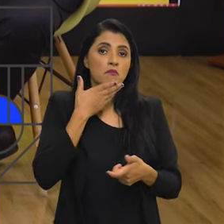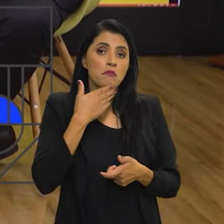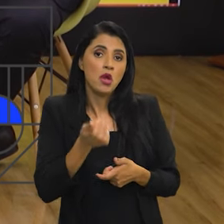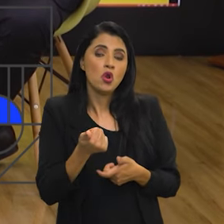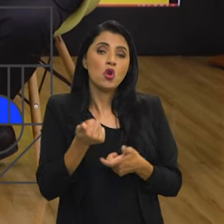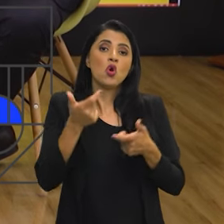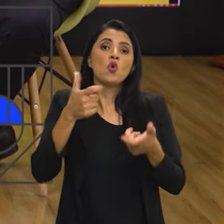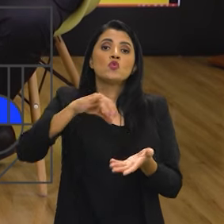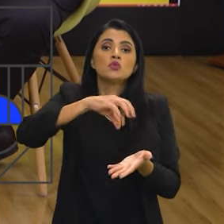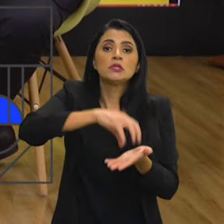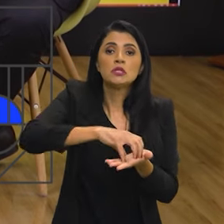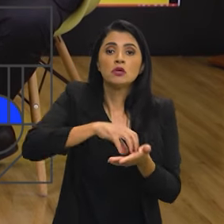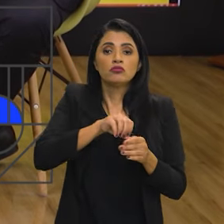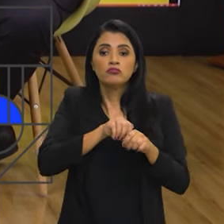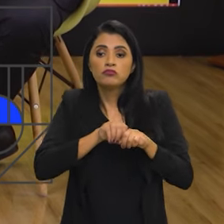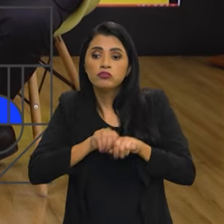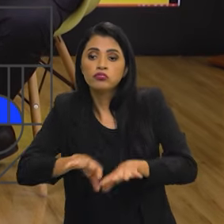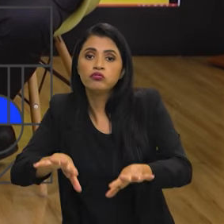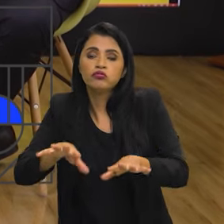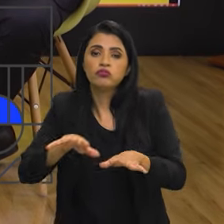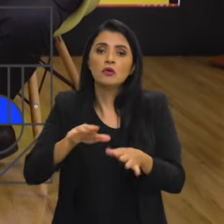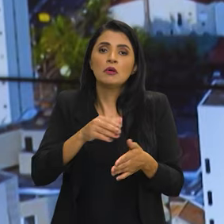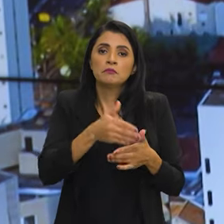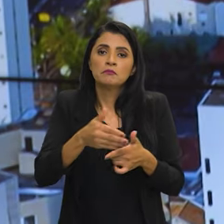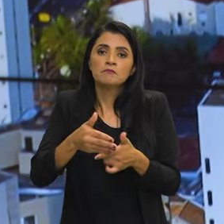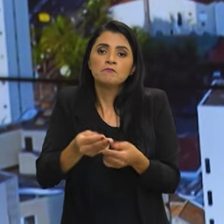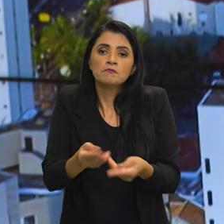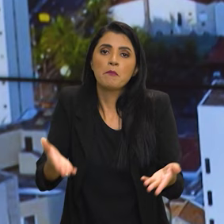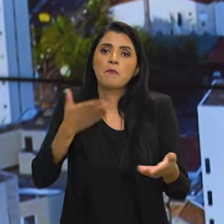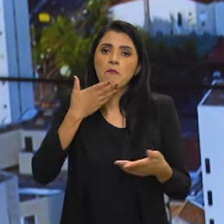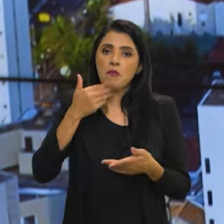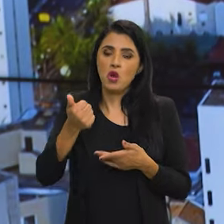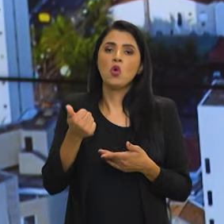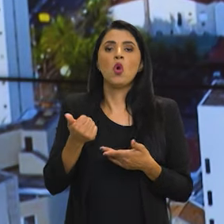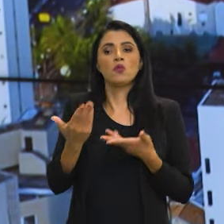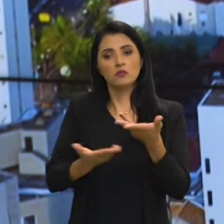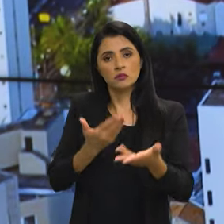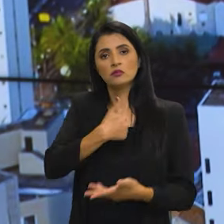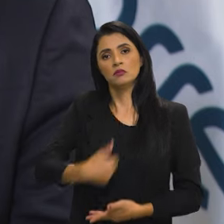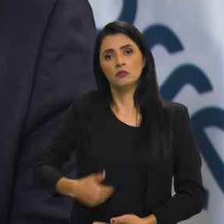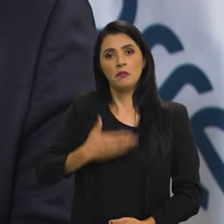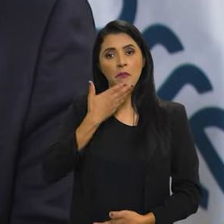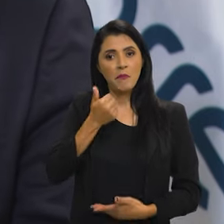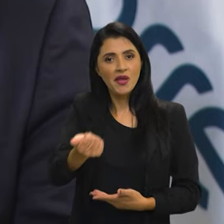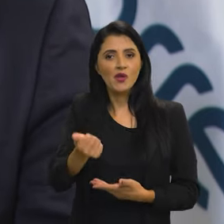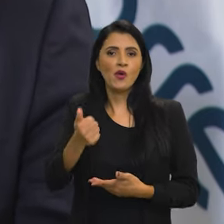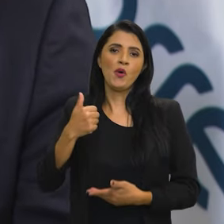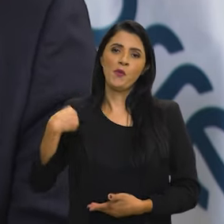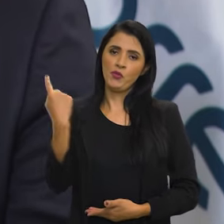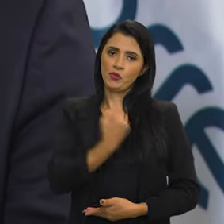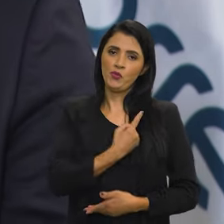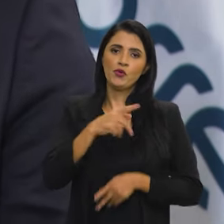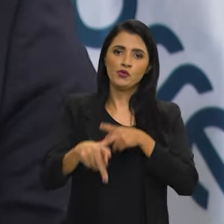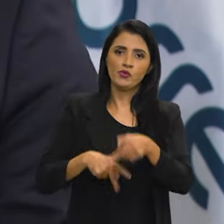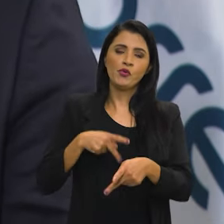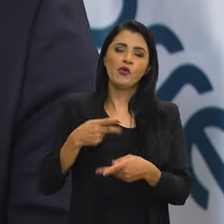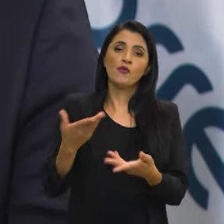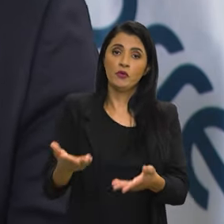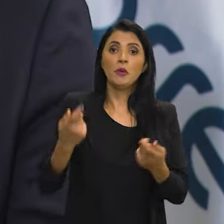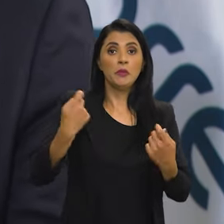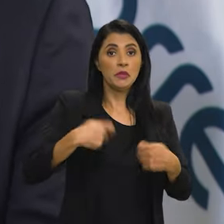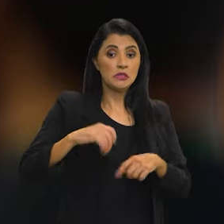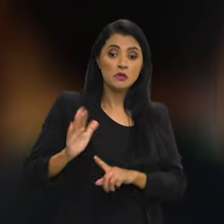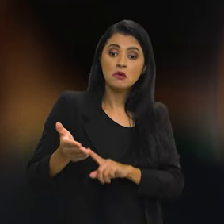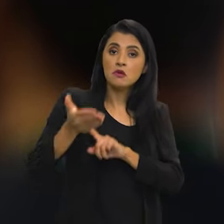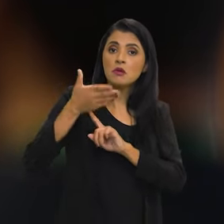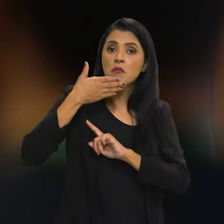para ter um centro de distribuição melhor, para que a gente possa prestar um serviço público melhor para o nosso povo. Então, é por isso que a gente tem que